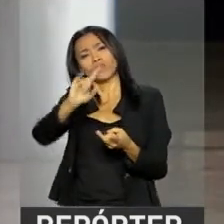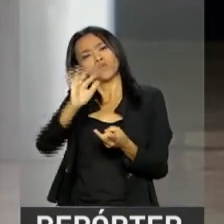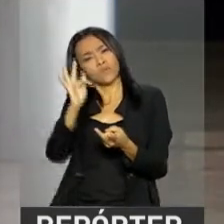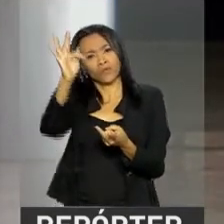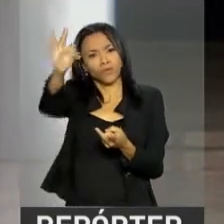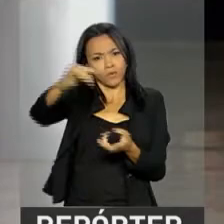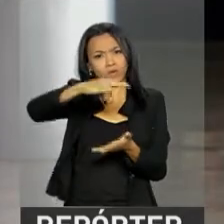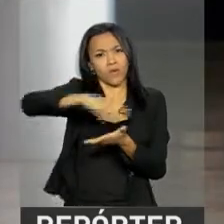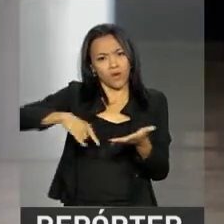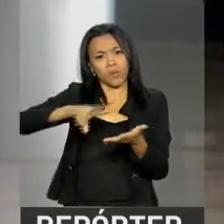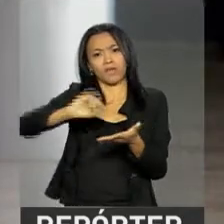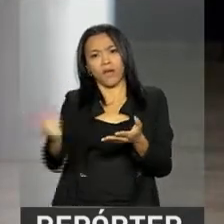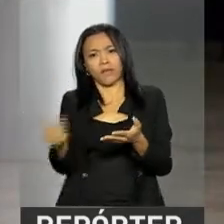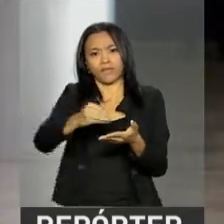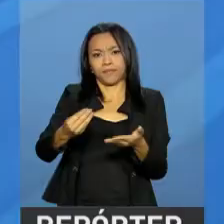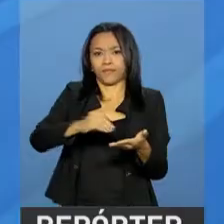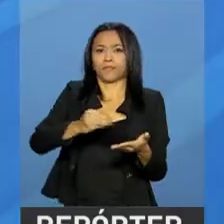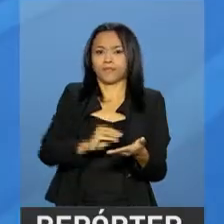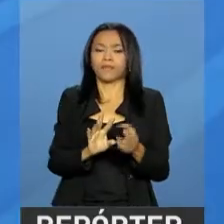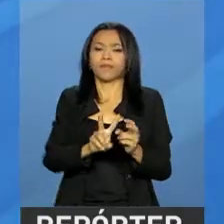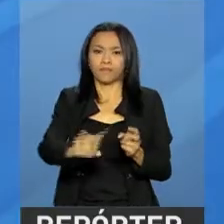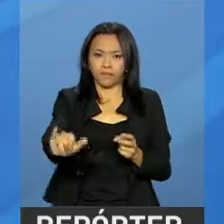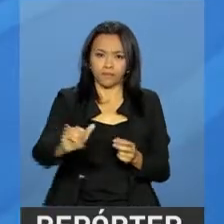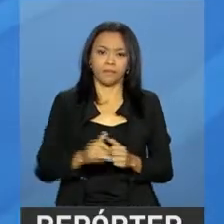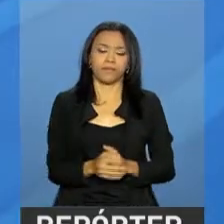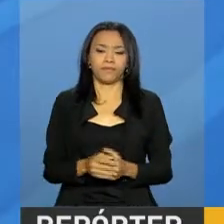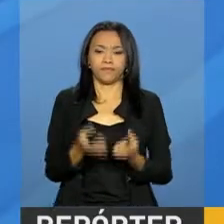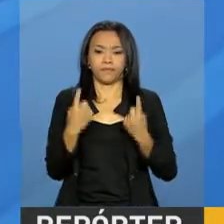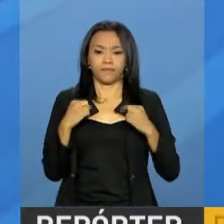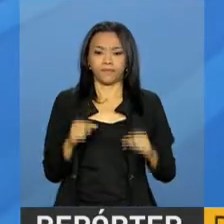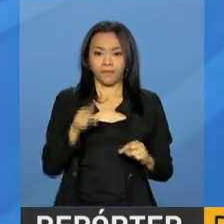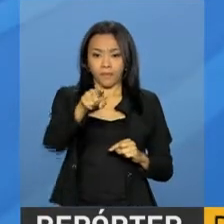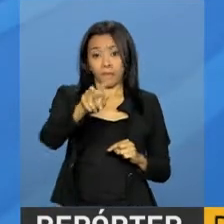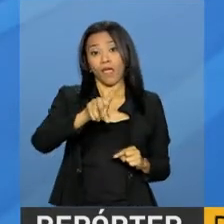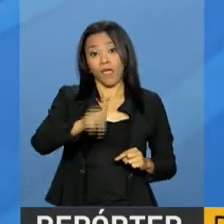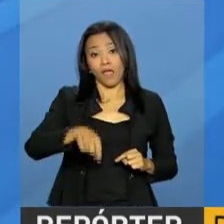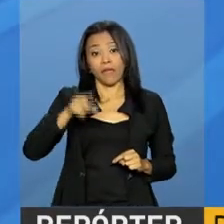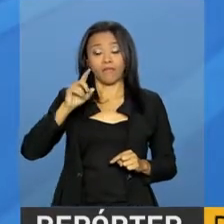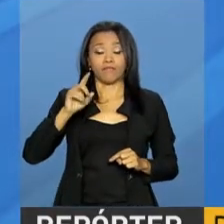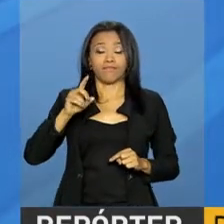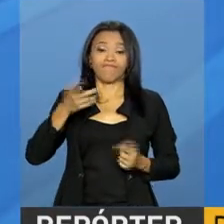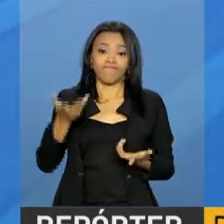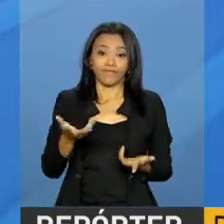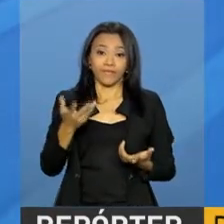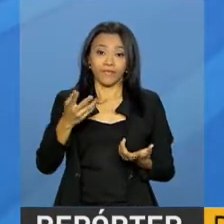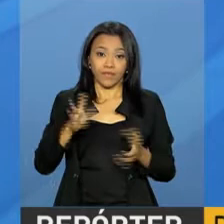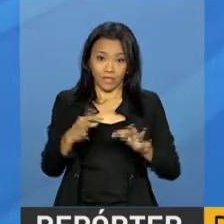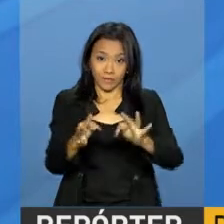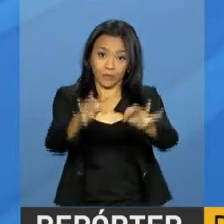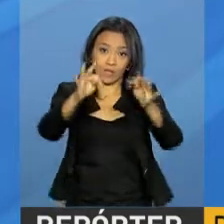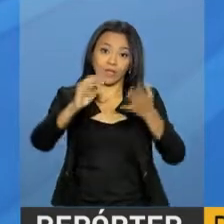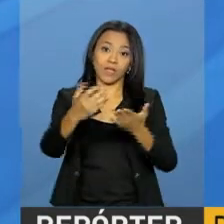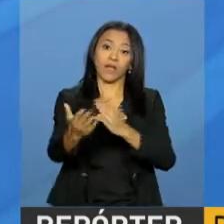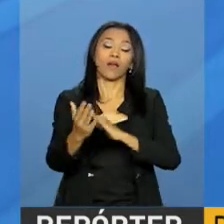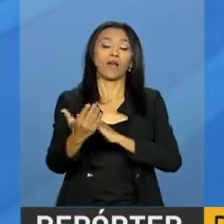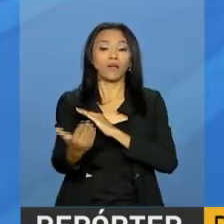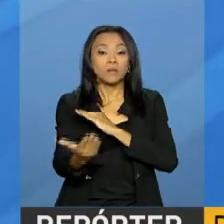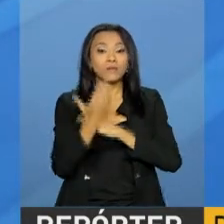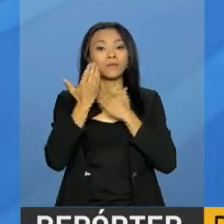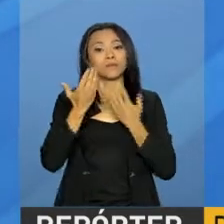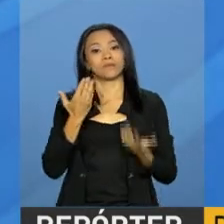vão se integrar ao dn trata se de uma solução tecnológica que vai englobar